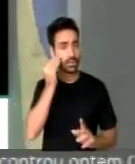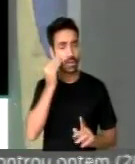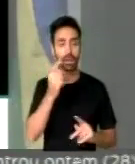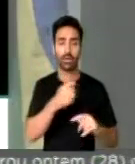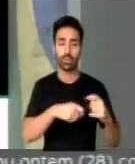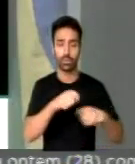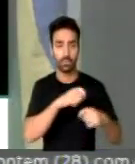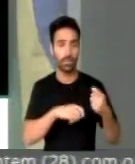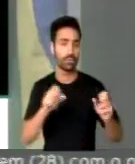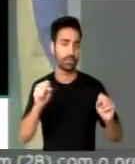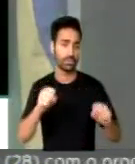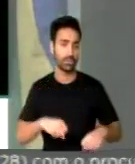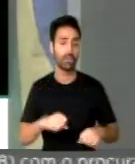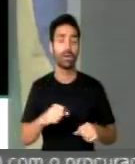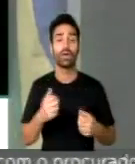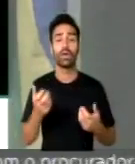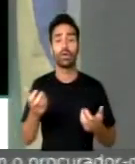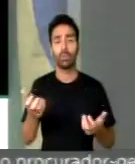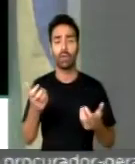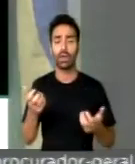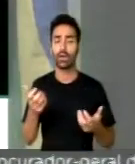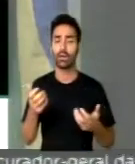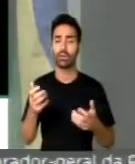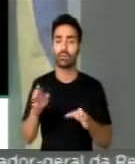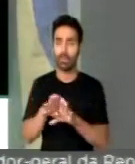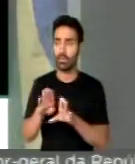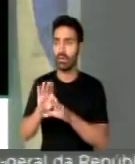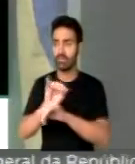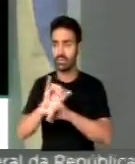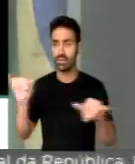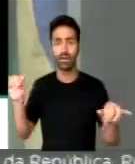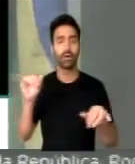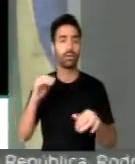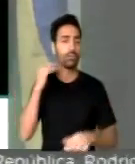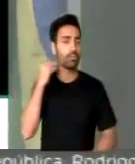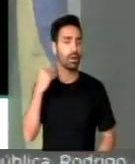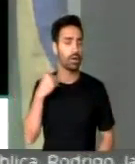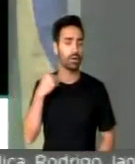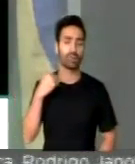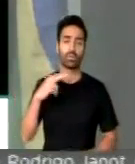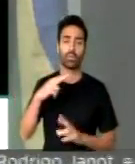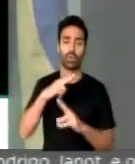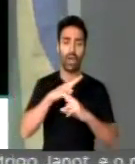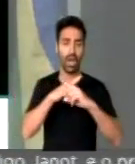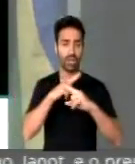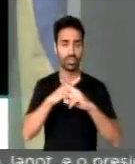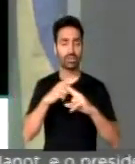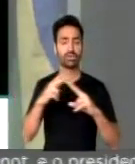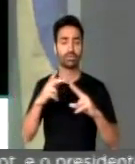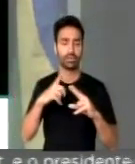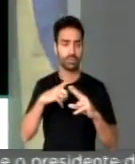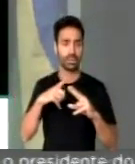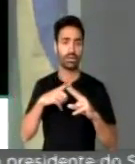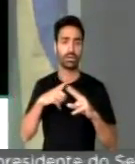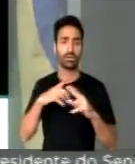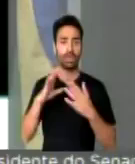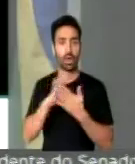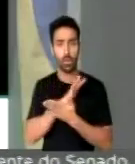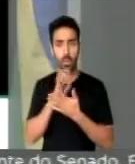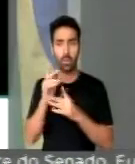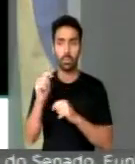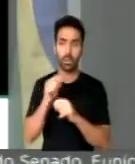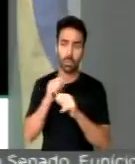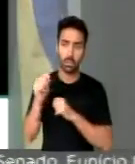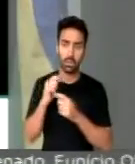fazendo, e eu deixo aqui também para que a Caixa Federal, através do seu presidente, vem fazendo aí algumas economias,